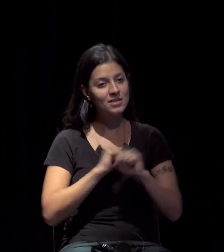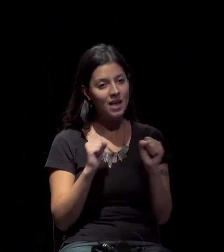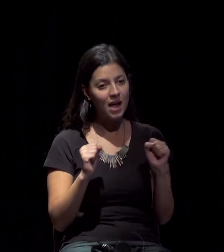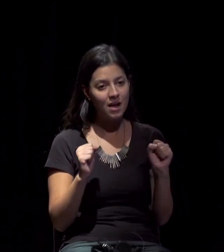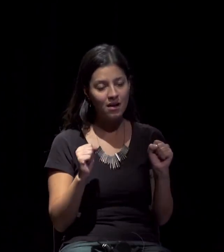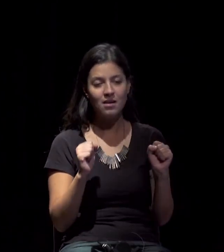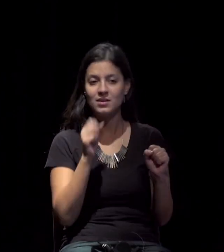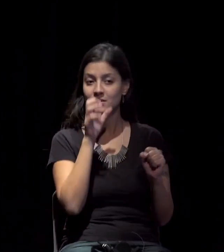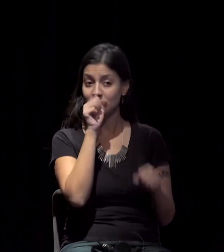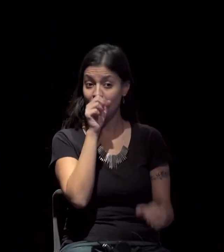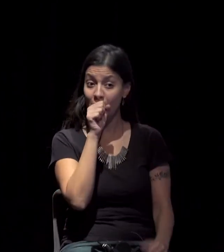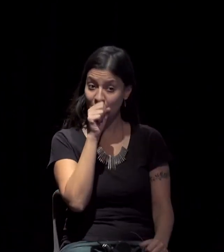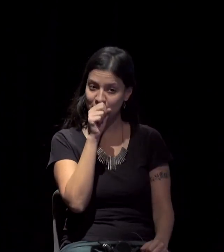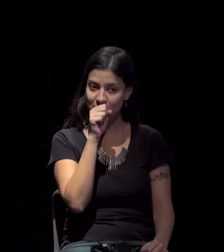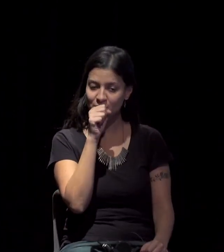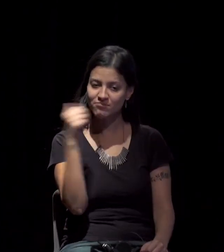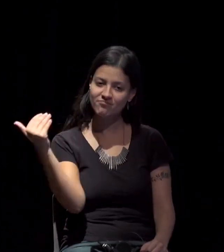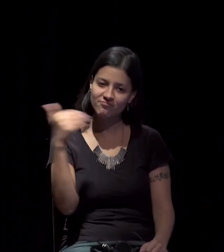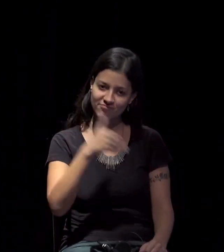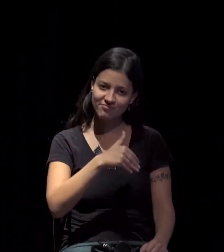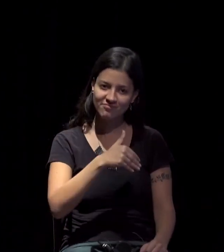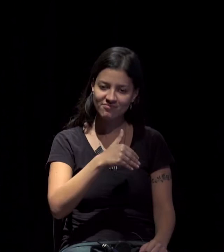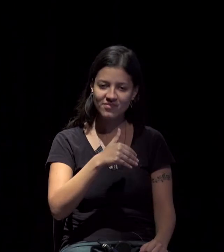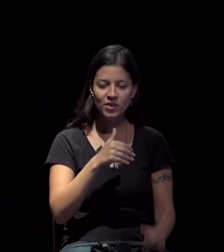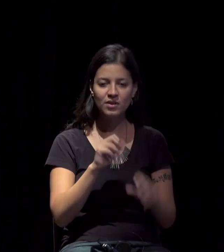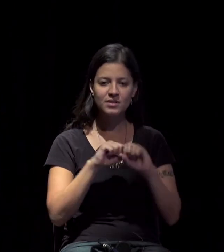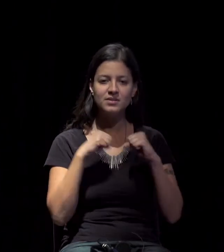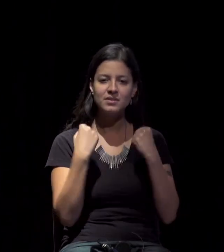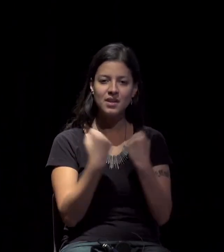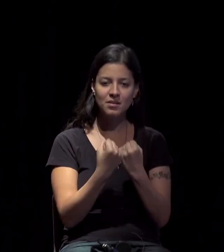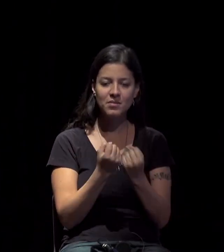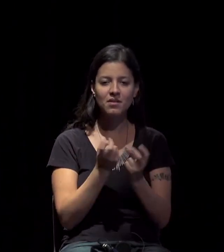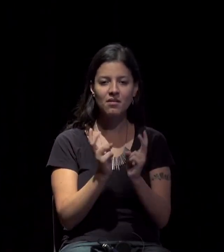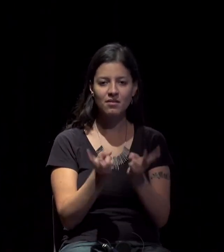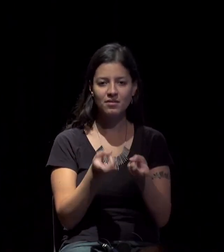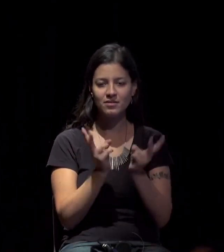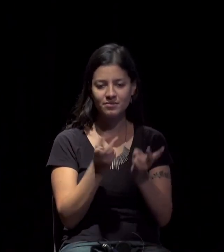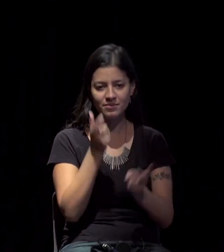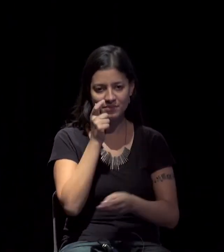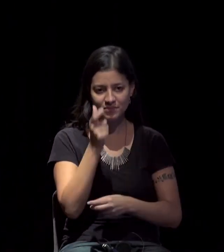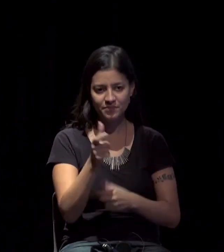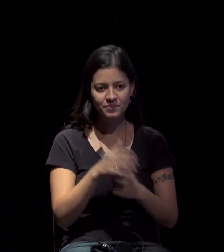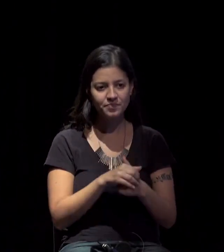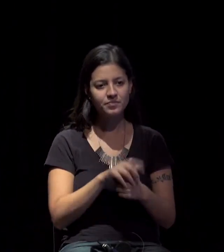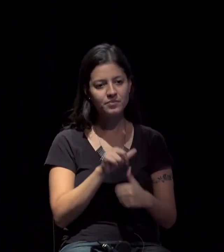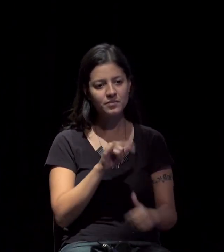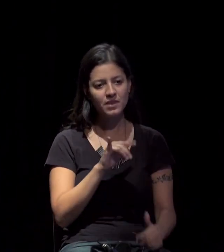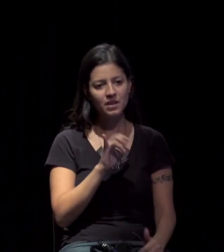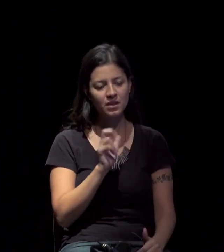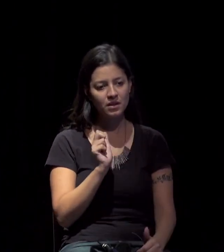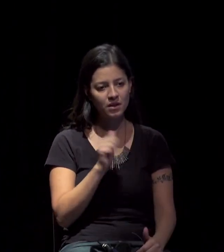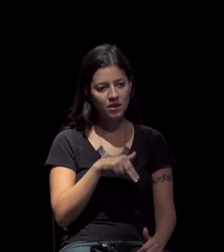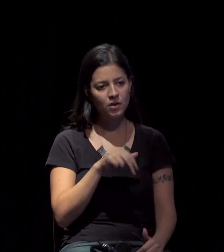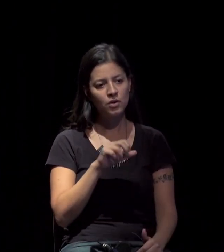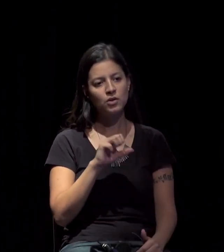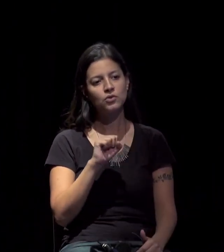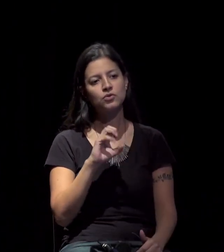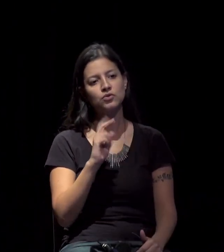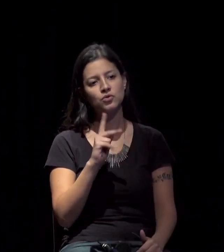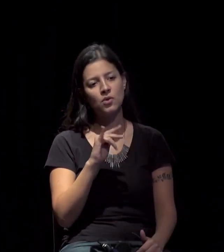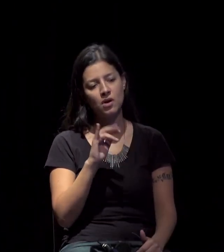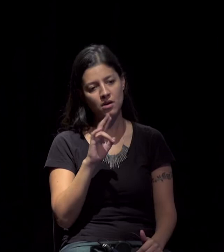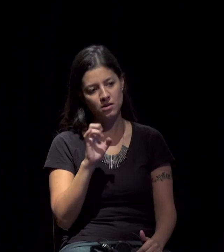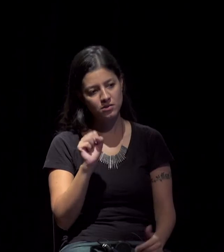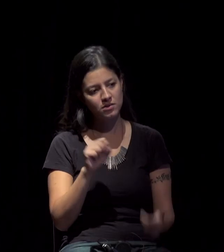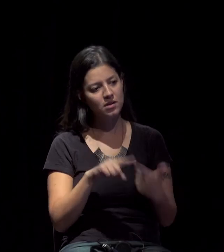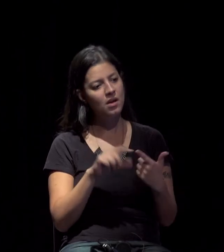na continuidade desse seminário. Meus agradecimentos formais a Lilian Schwartz, ao André Mesquita,